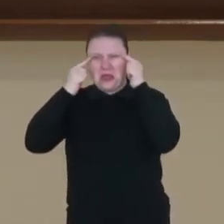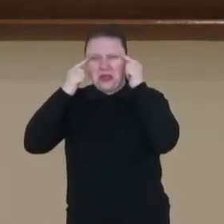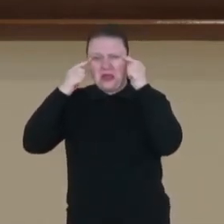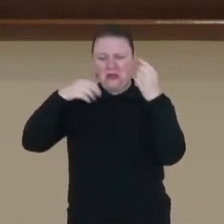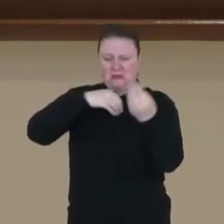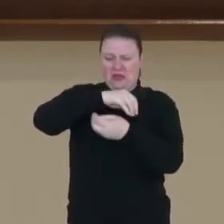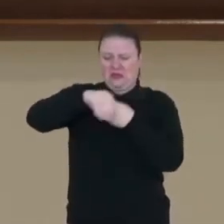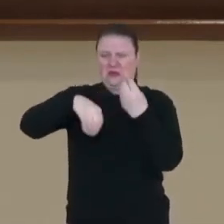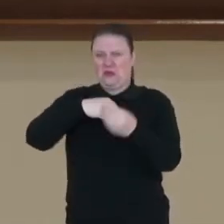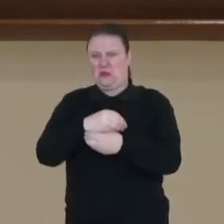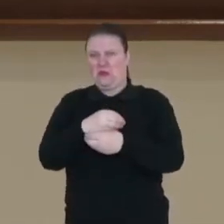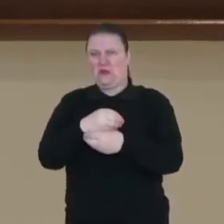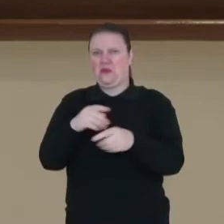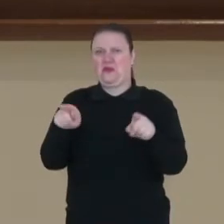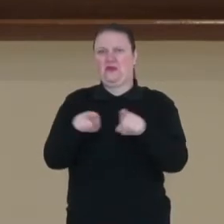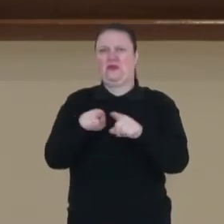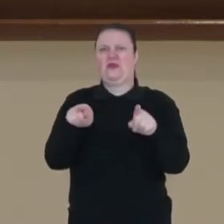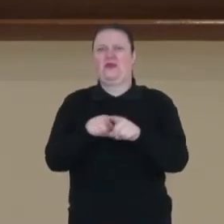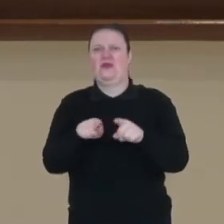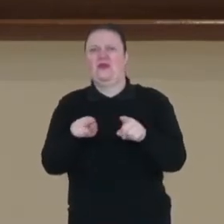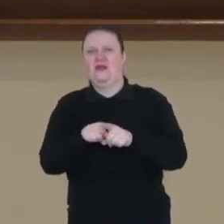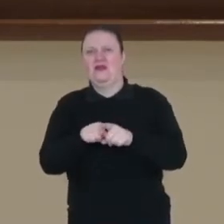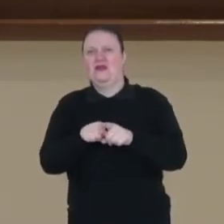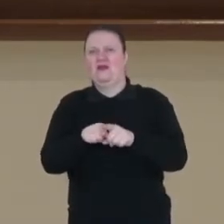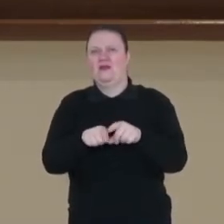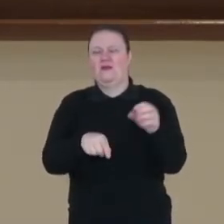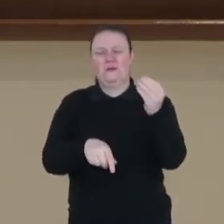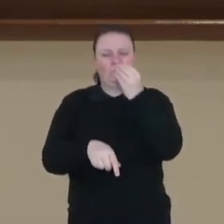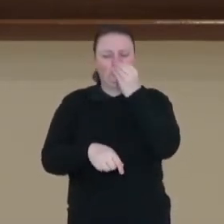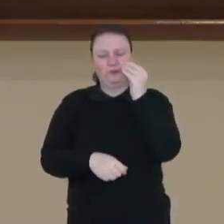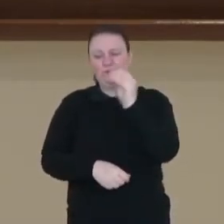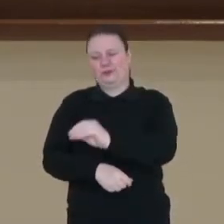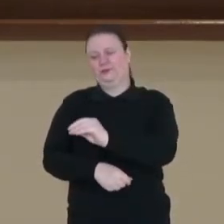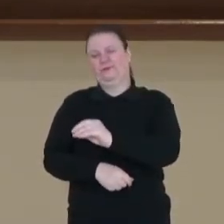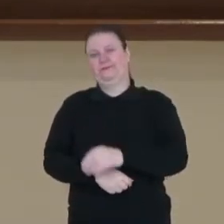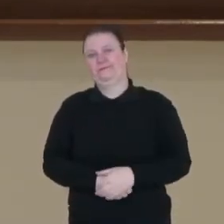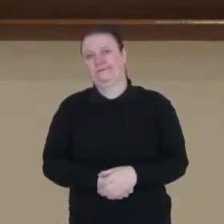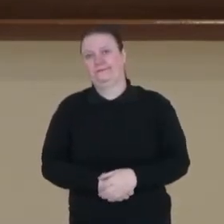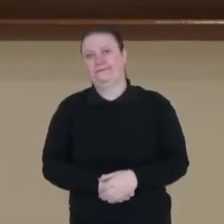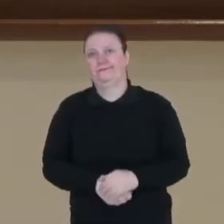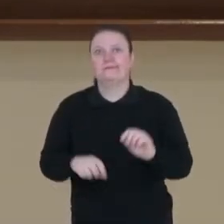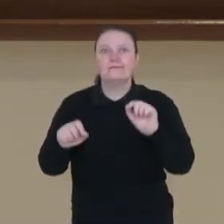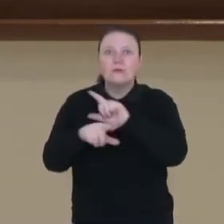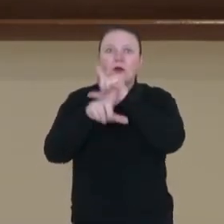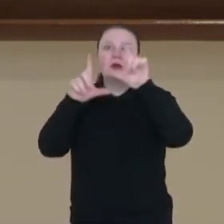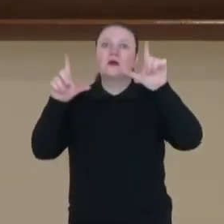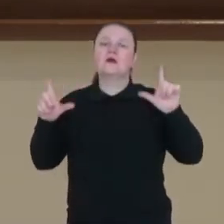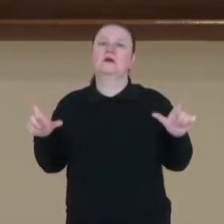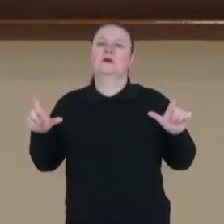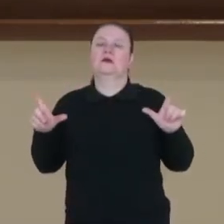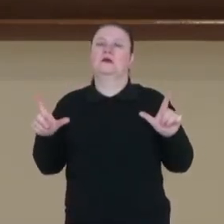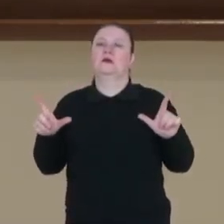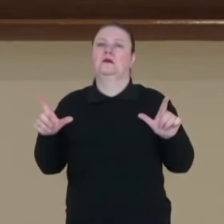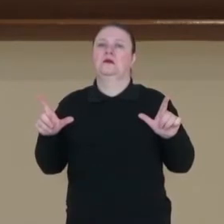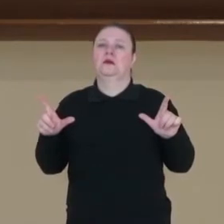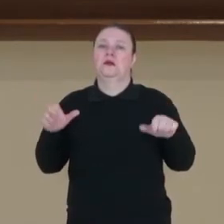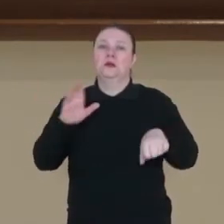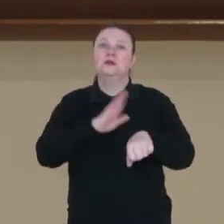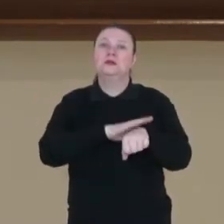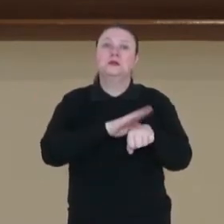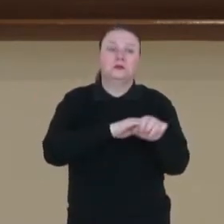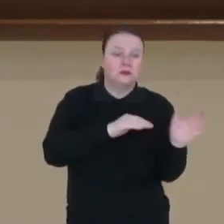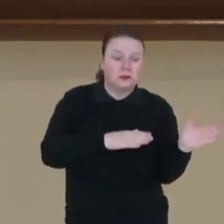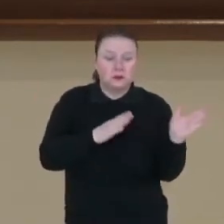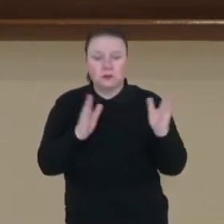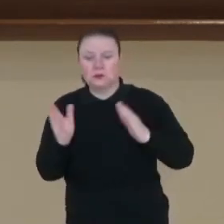vinham tendo uma mistura racial. É claro que nesse momento não se dominou e não houve um império, né,